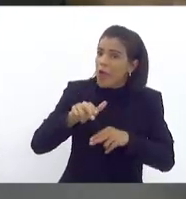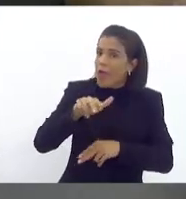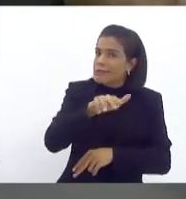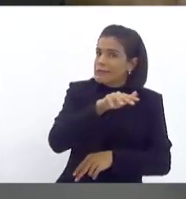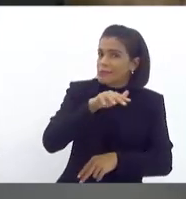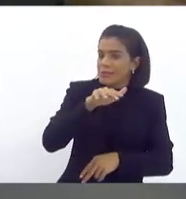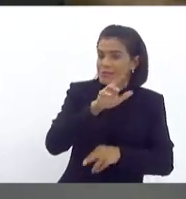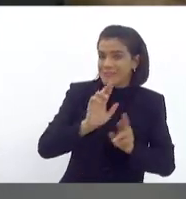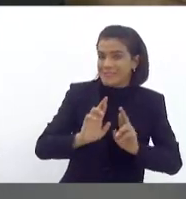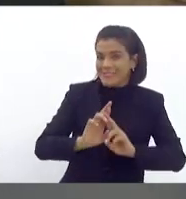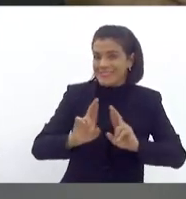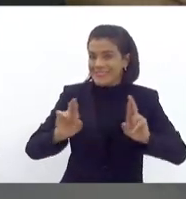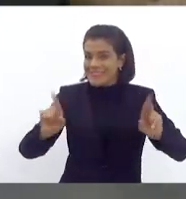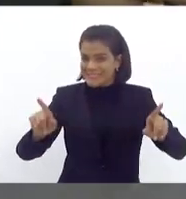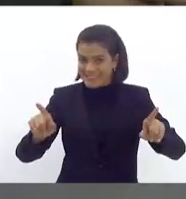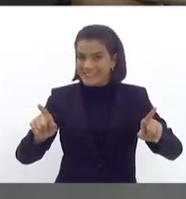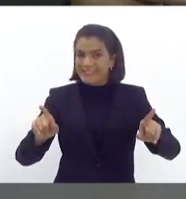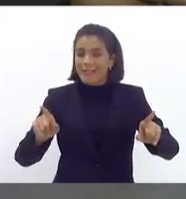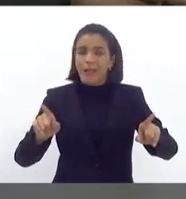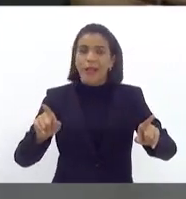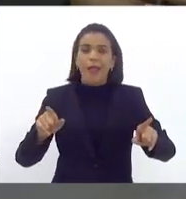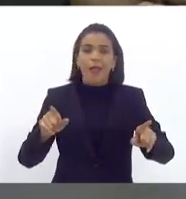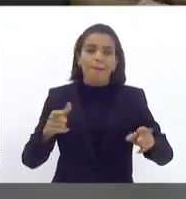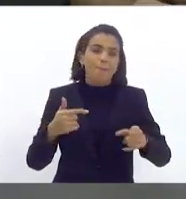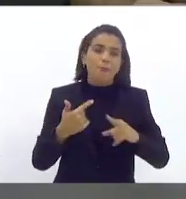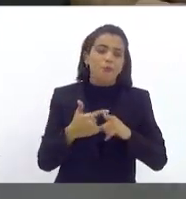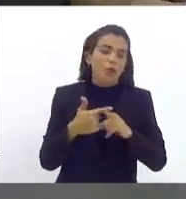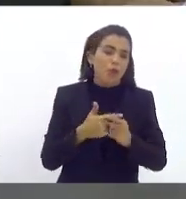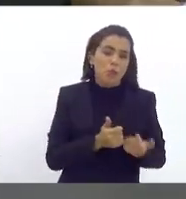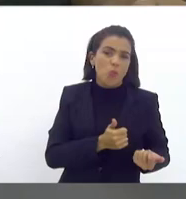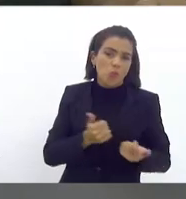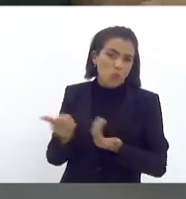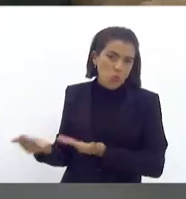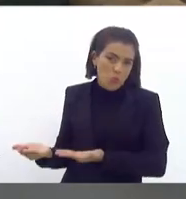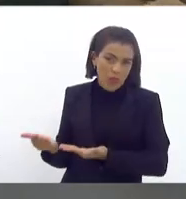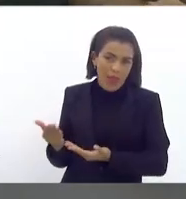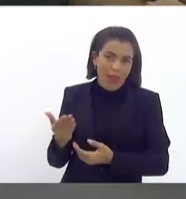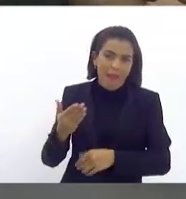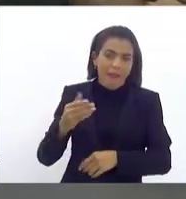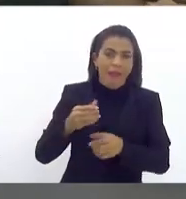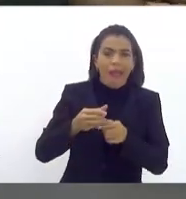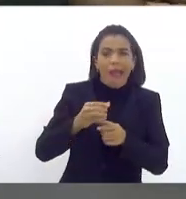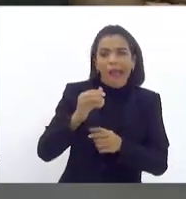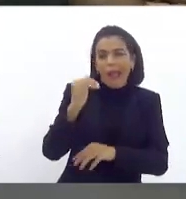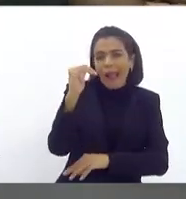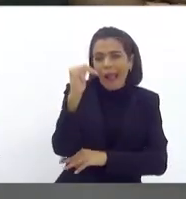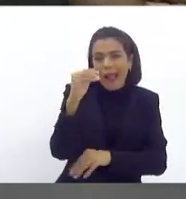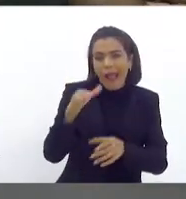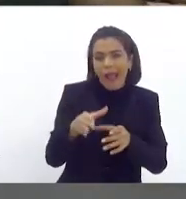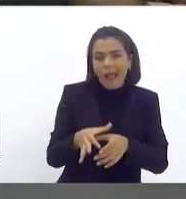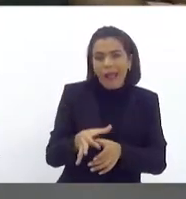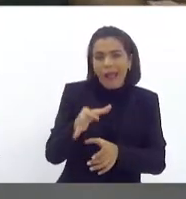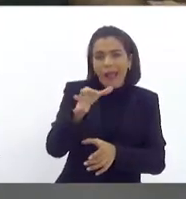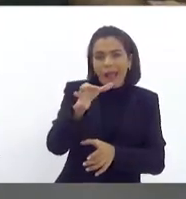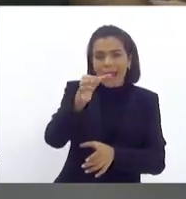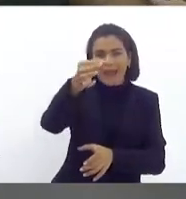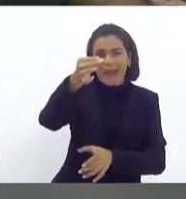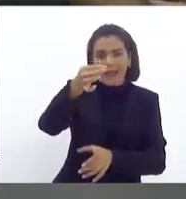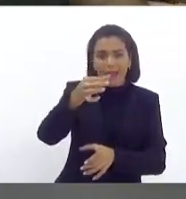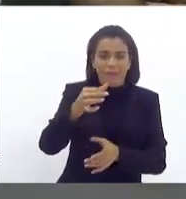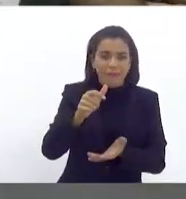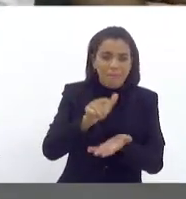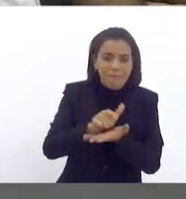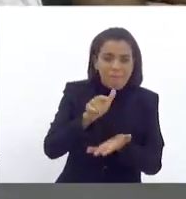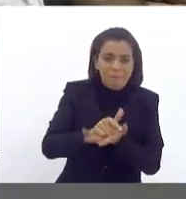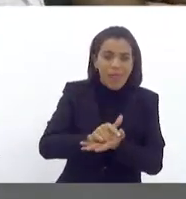com base nisso, acabam querendo não dar para as cooperativas garrafa, papel e latinha, que é o que interessa.